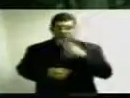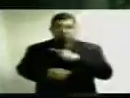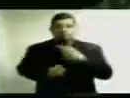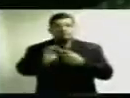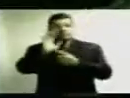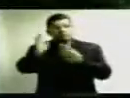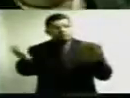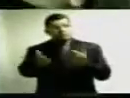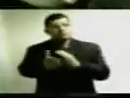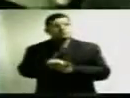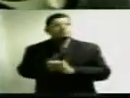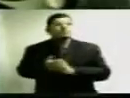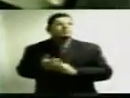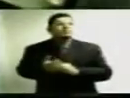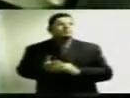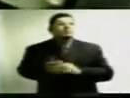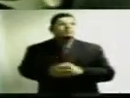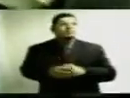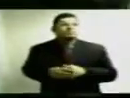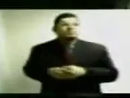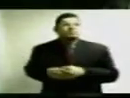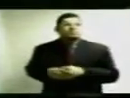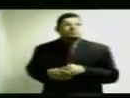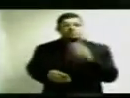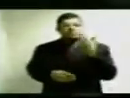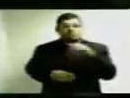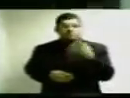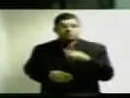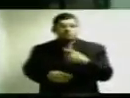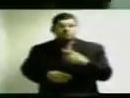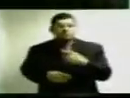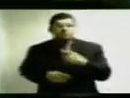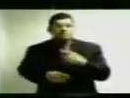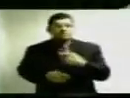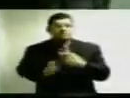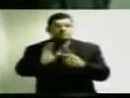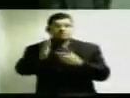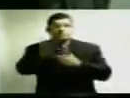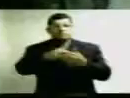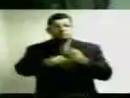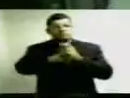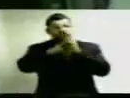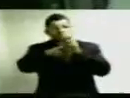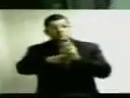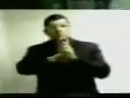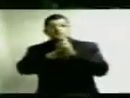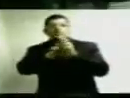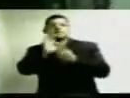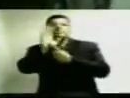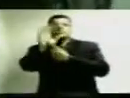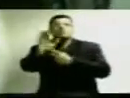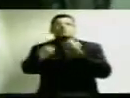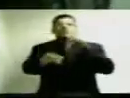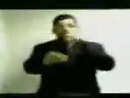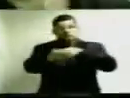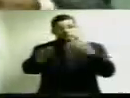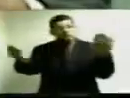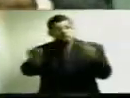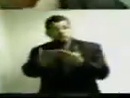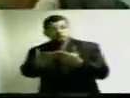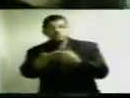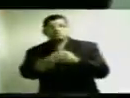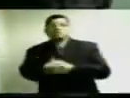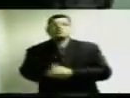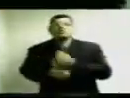se está clamando pela abertura do voto, não tem nenhuma objeção em mostrar para quem ela está votando naquele momento